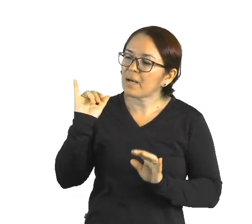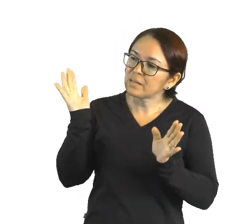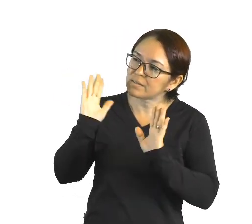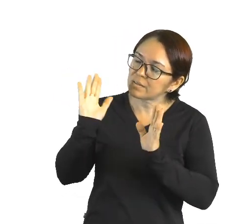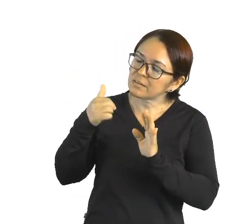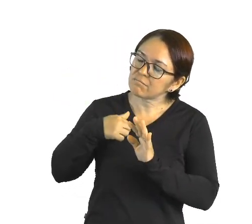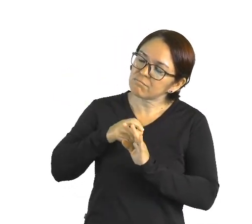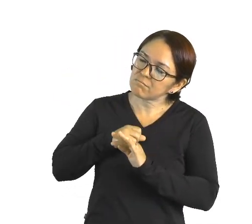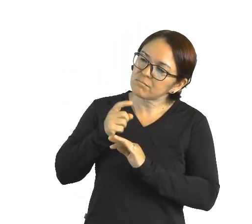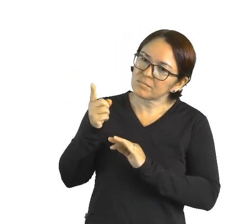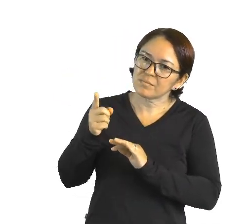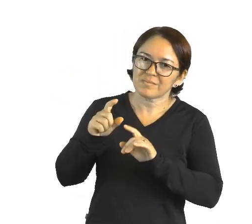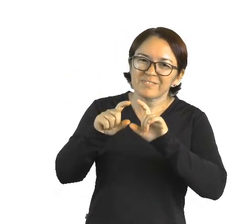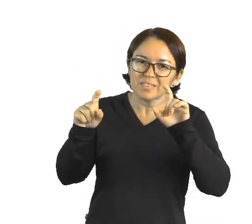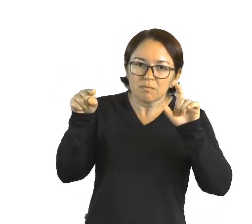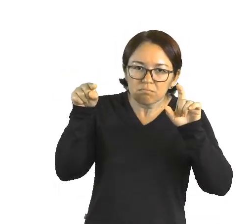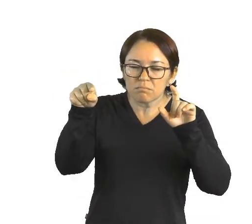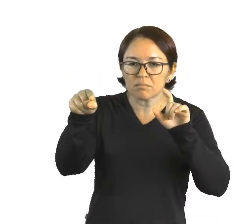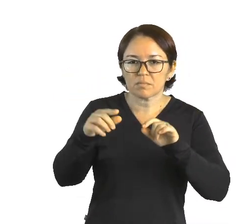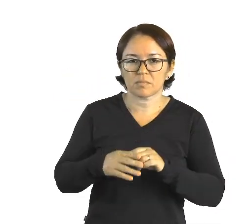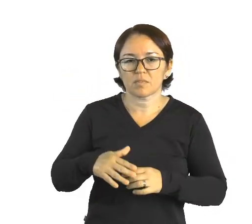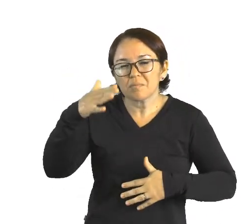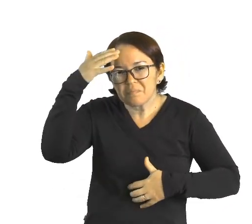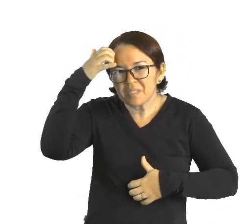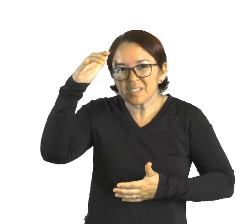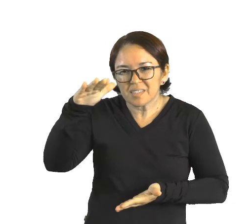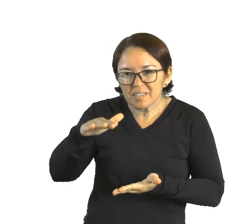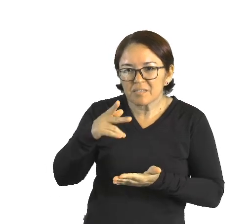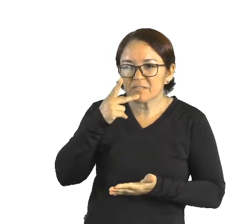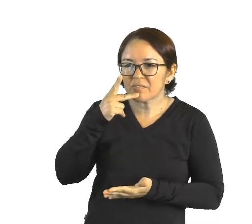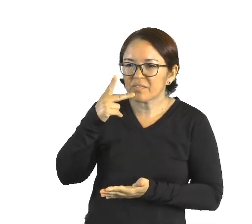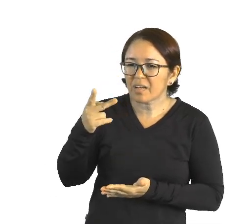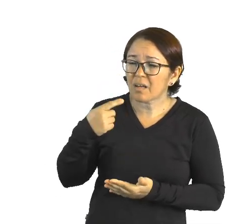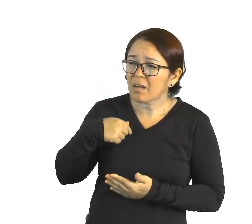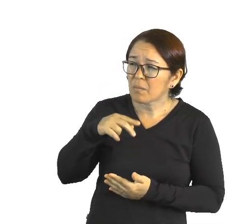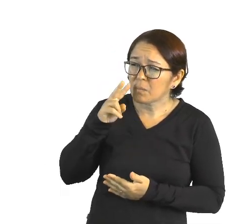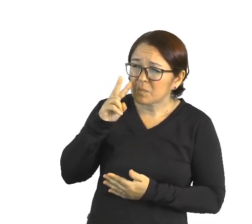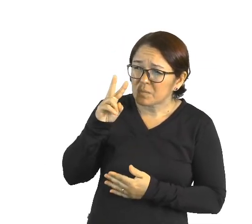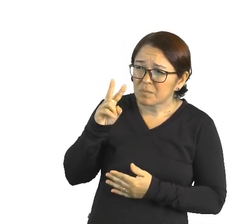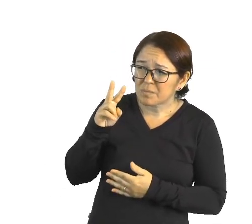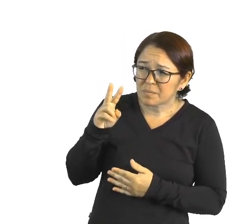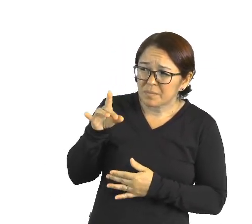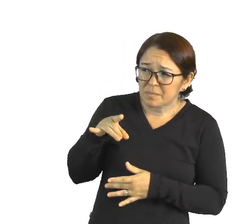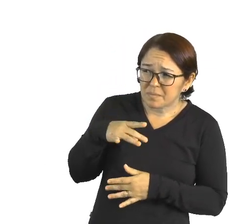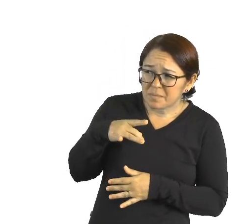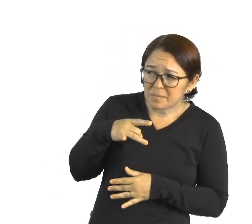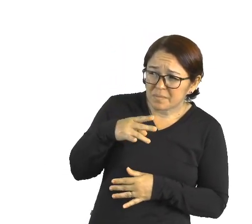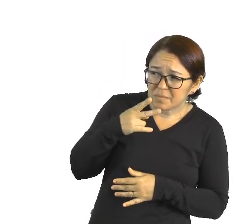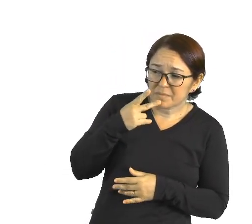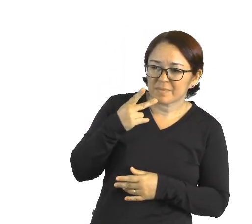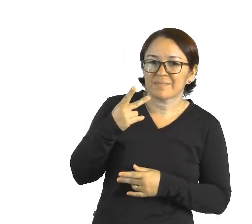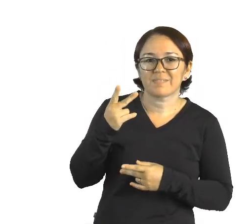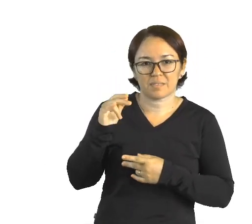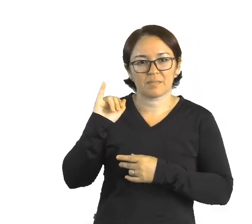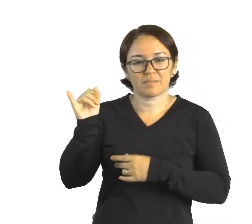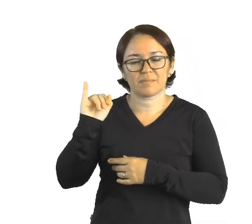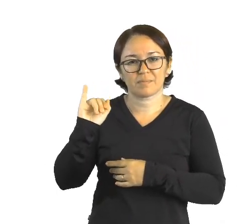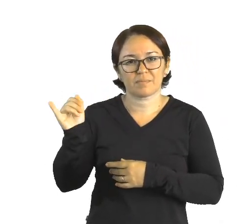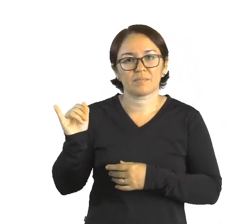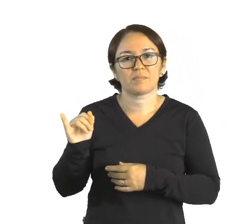pontos, você fala. E o macaquinho falava. Eu olhava, meio assustado, e dizia, então, algumas frases.